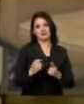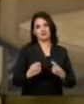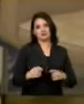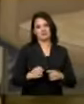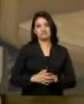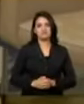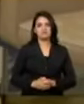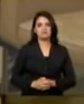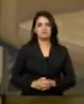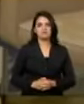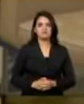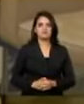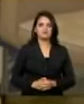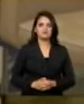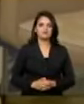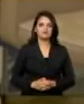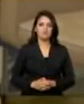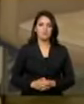E, embora